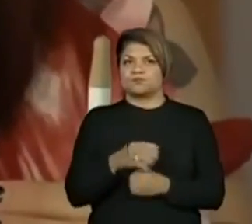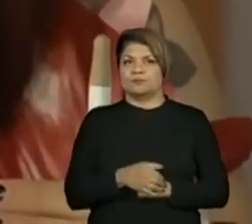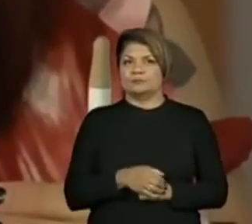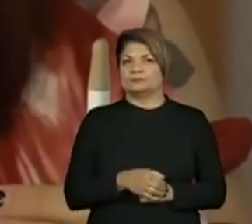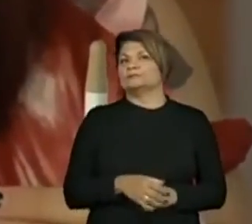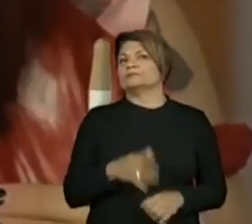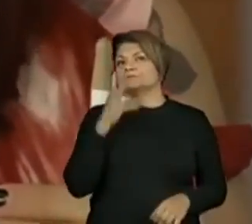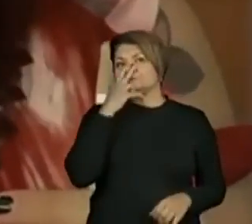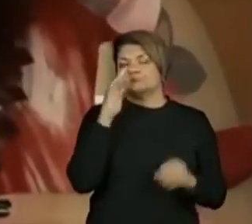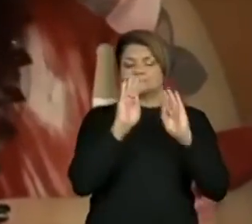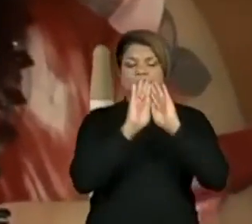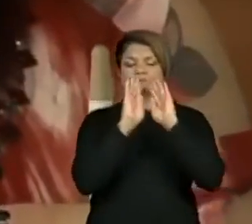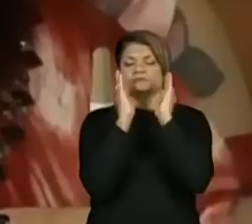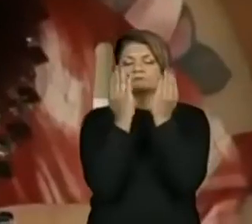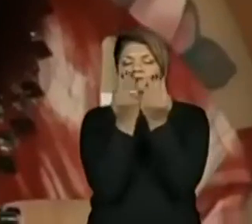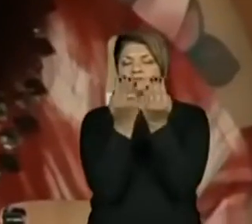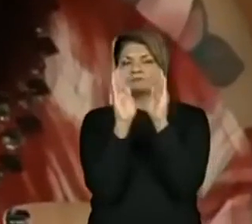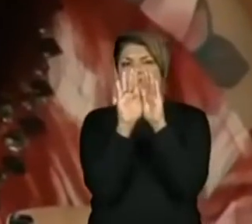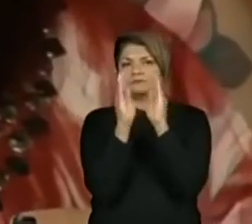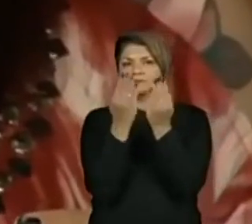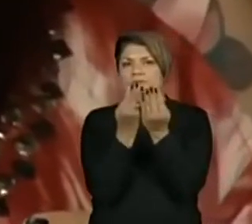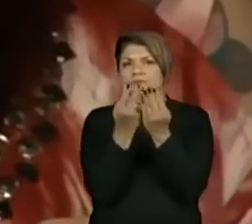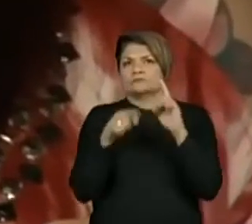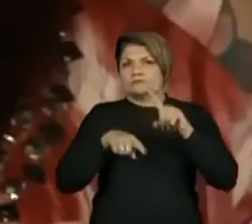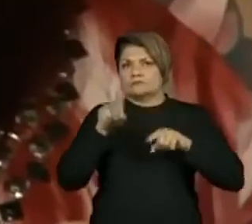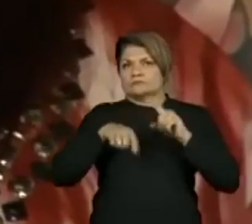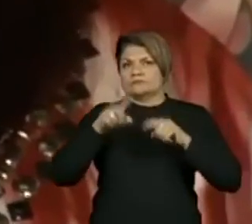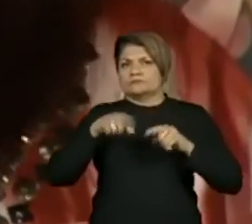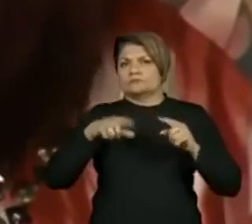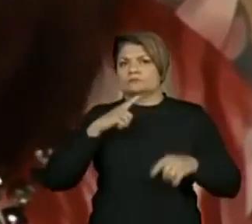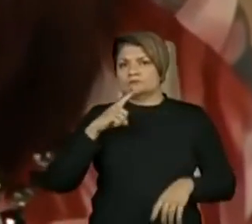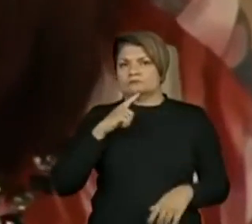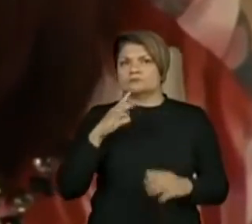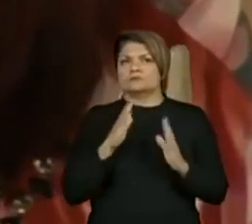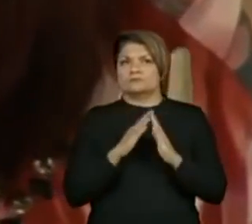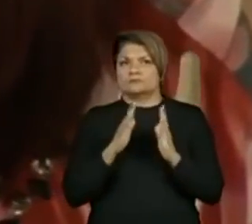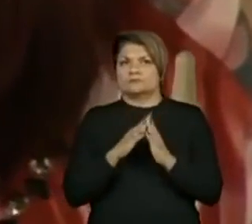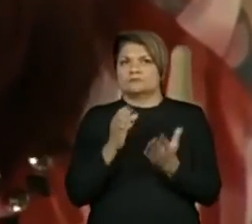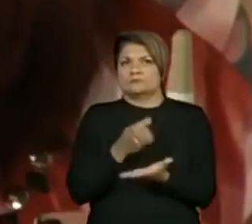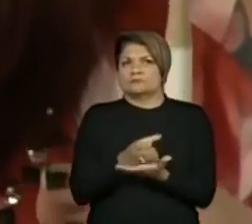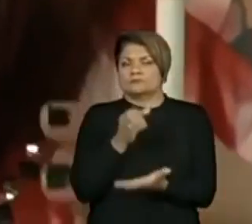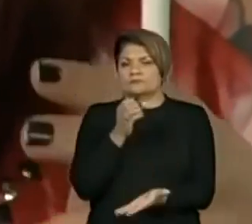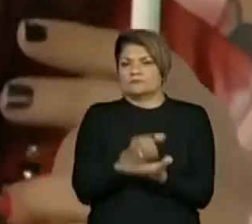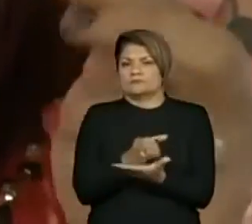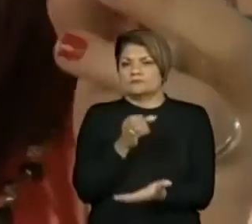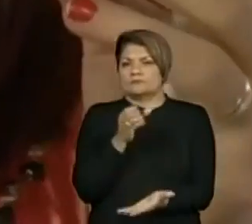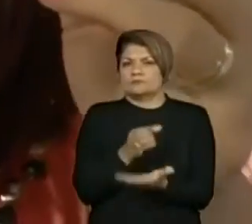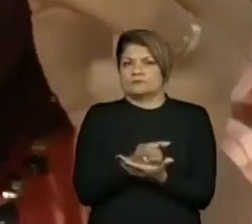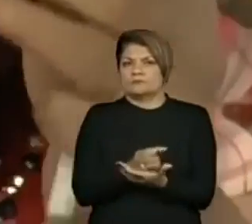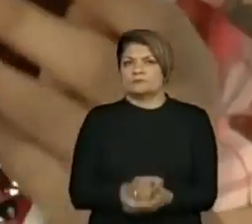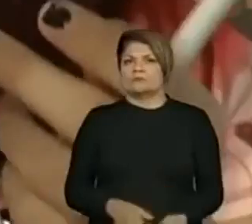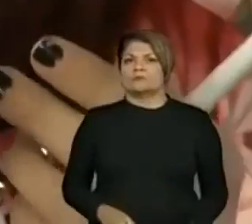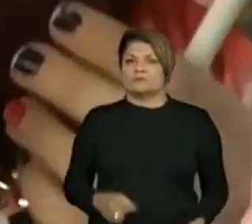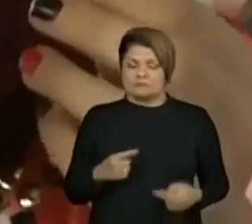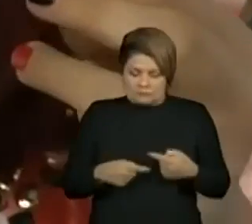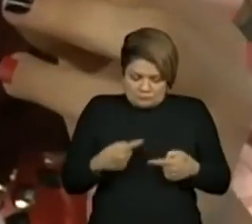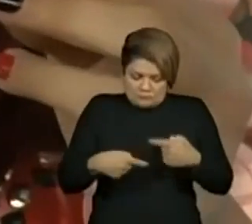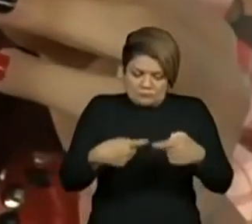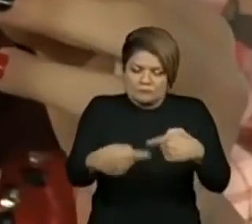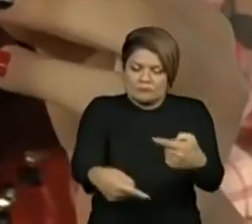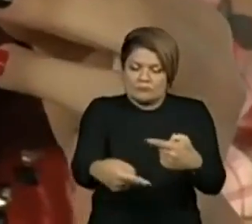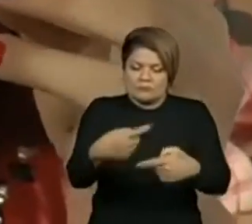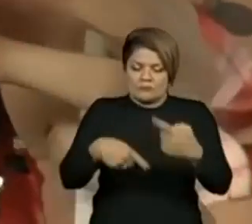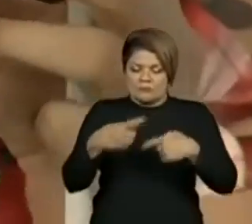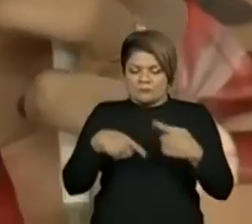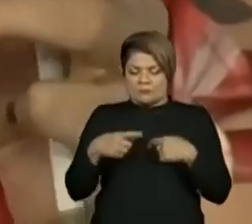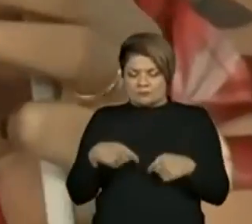um formato de algum objeto que a gente tem em casa, né? Isso. Um copo. Ele tem, rola... Tem ó, duas